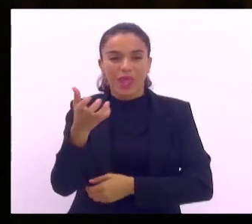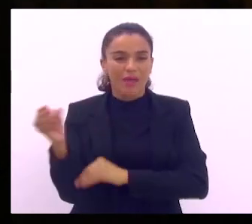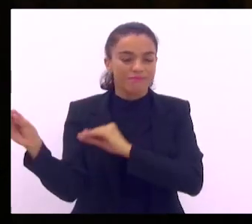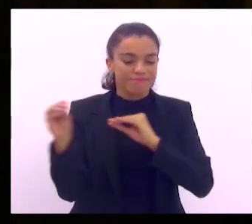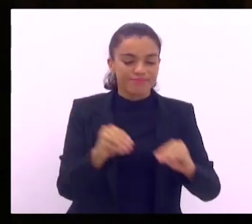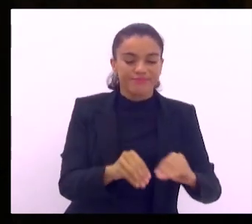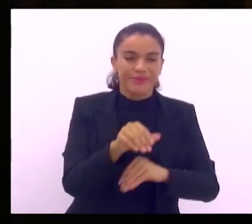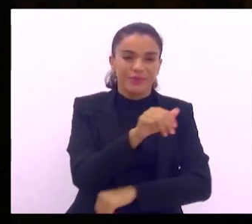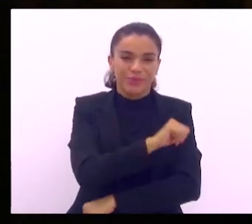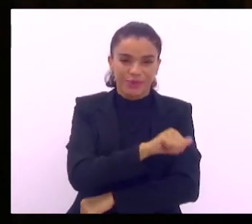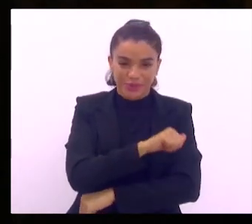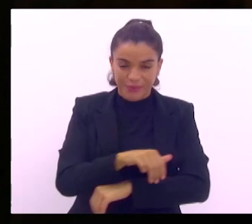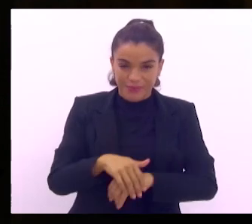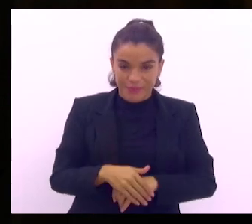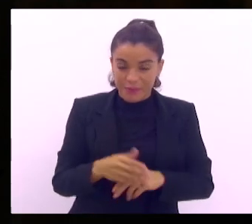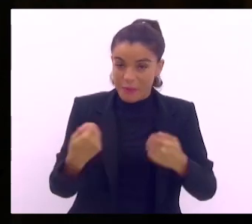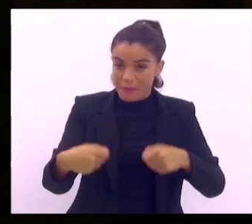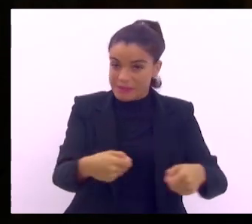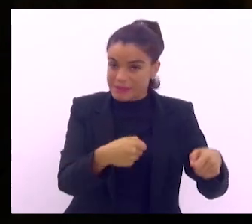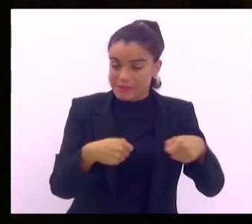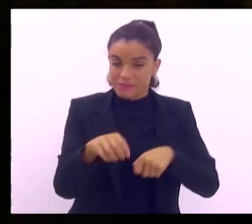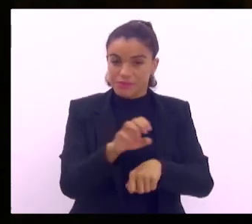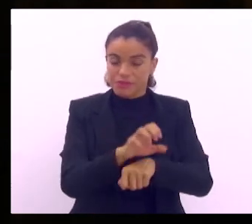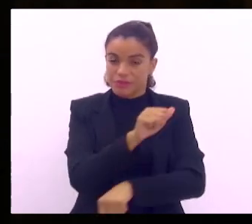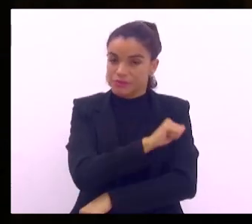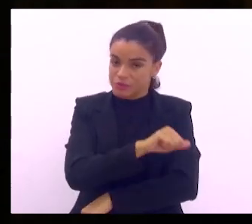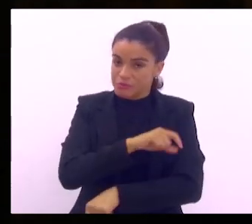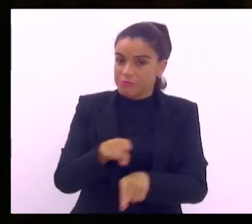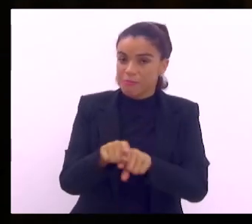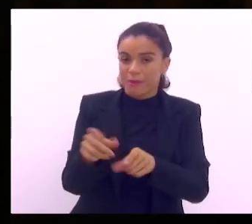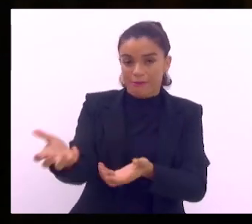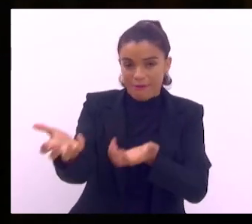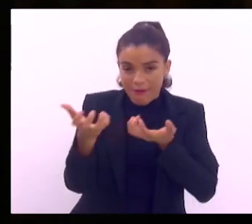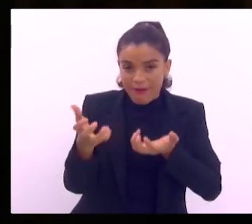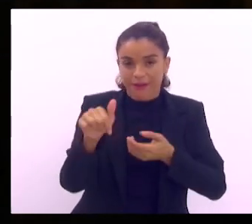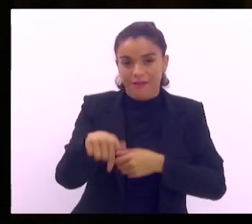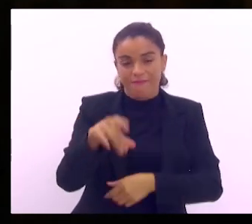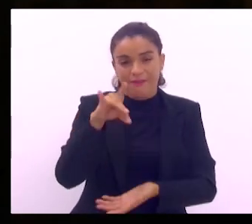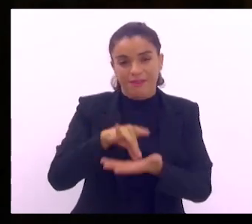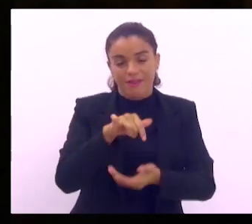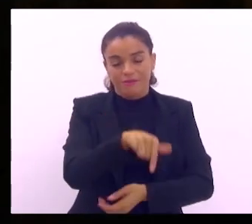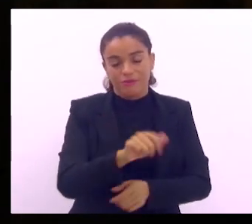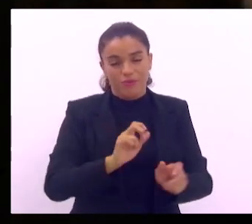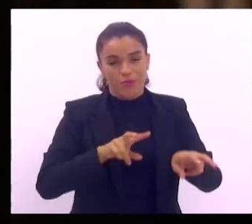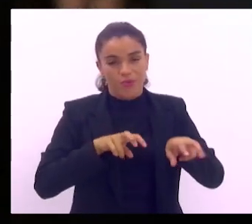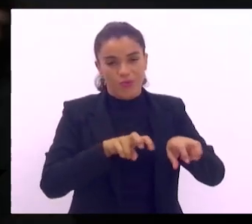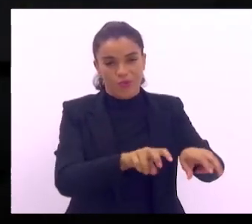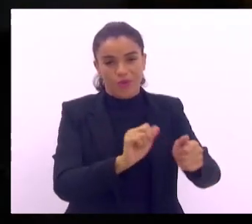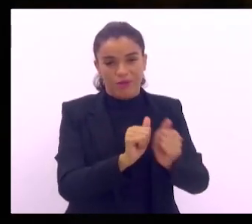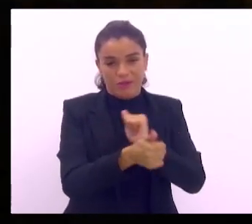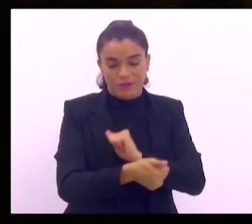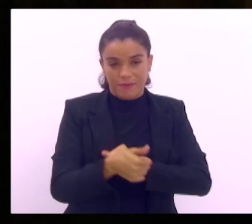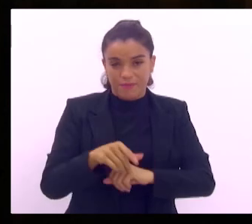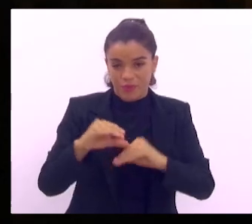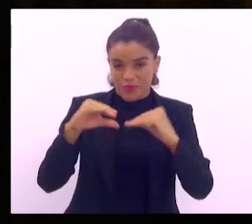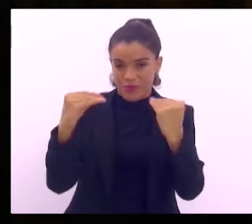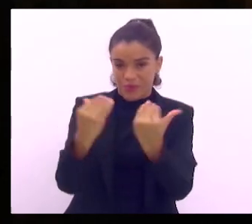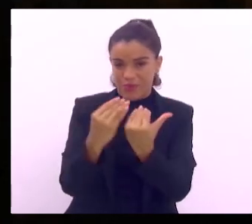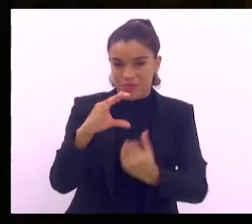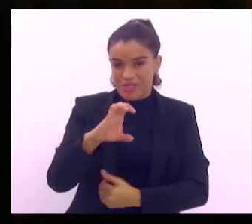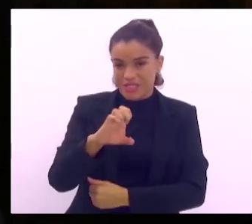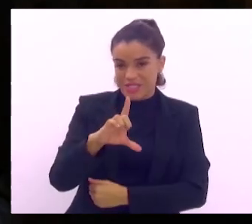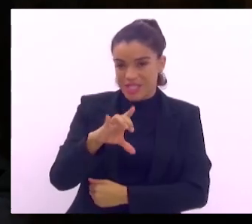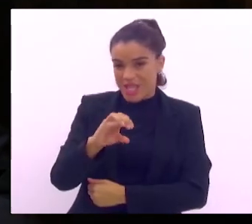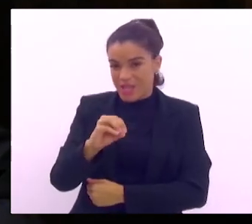Agora, nós precisamos que o Rio de Janeiro queira o atletismo. Nós precisamos que o Célio de Barros esteja com